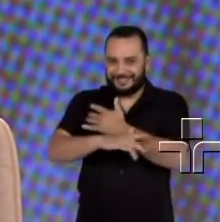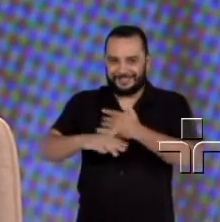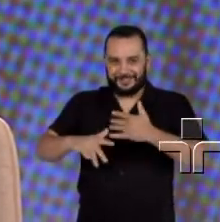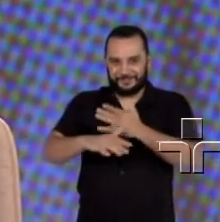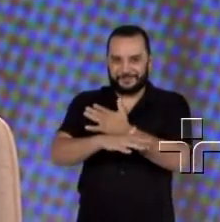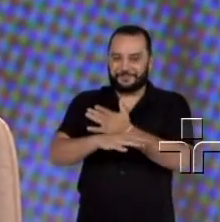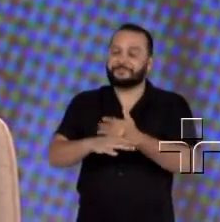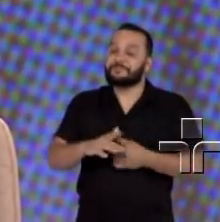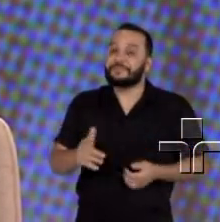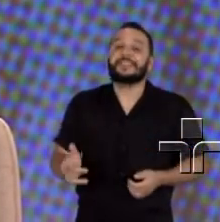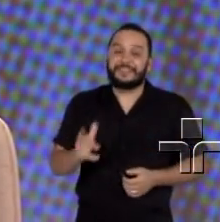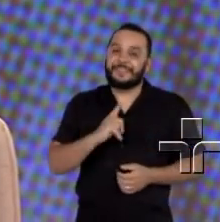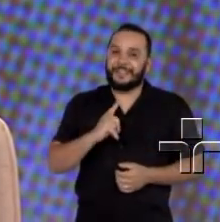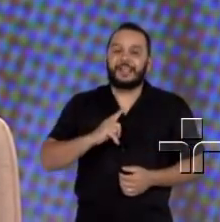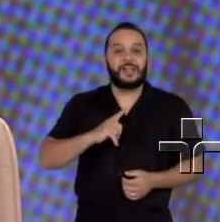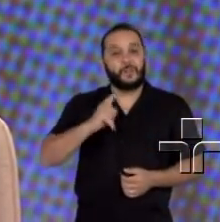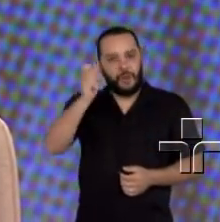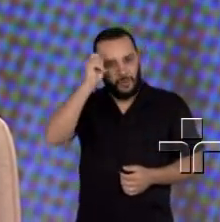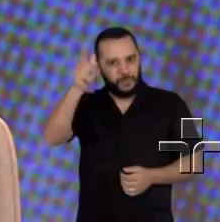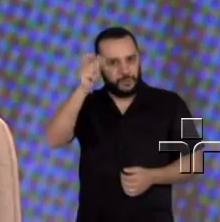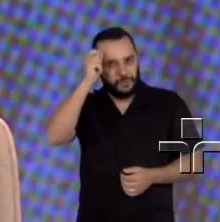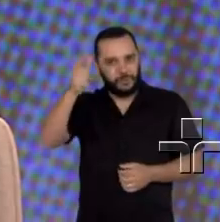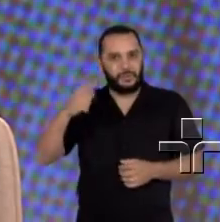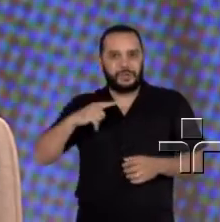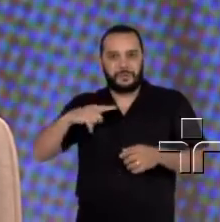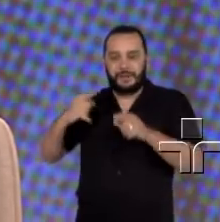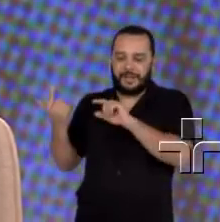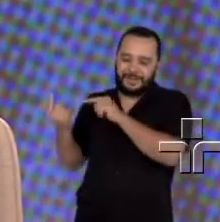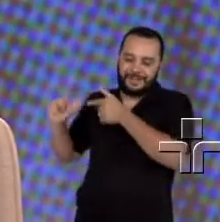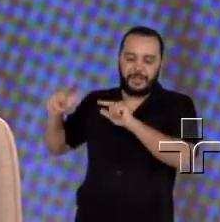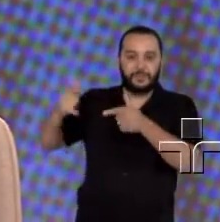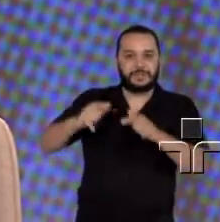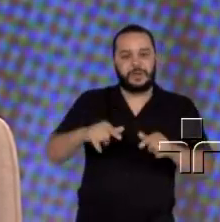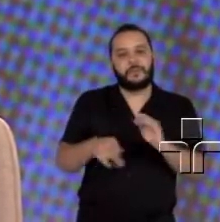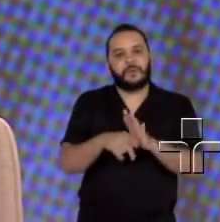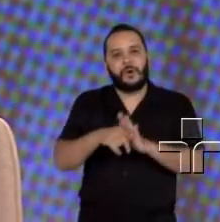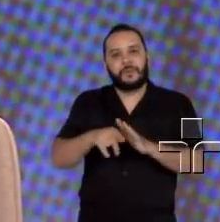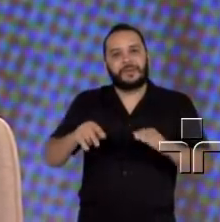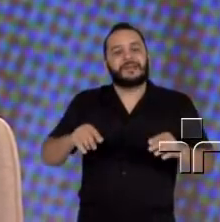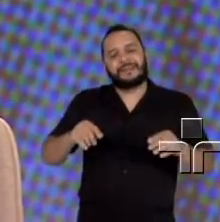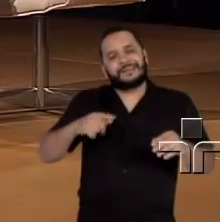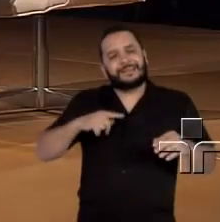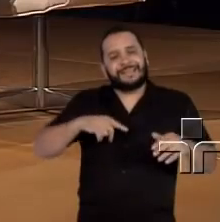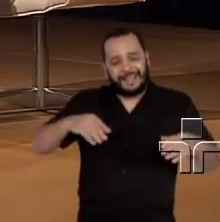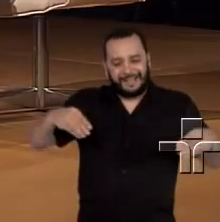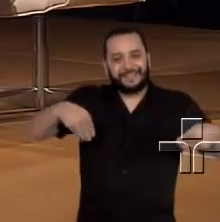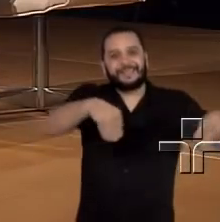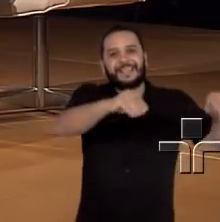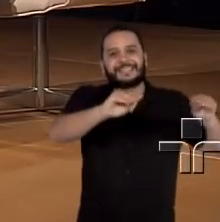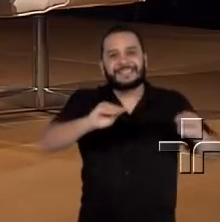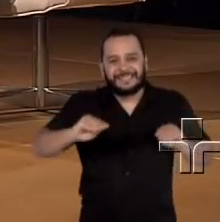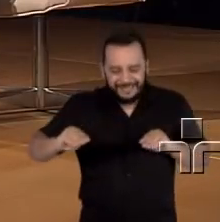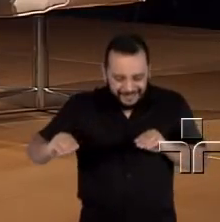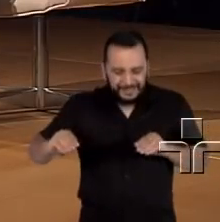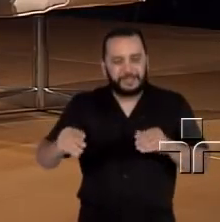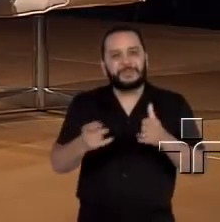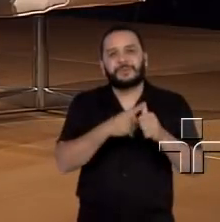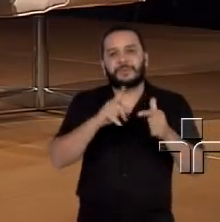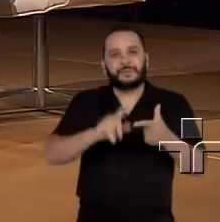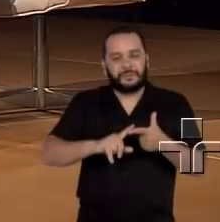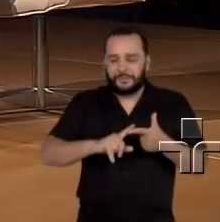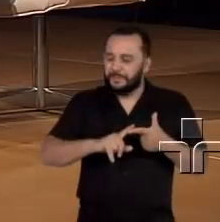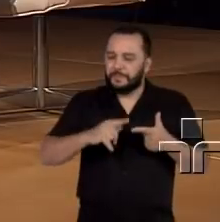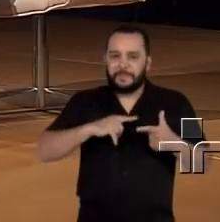ela tem uma cultura, uma tradição em tear, em tecidos, em material que